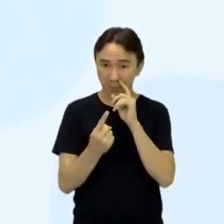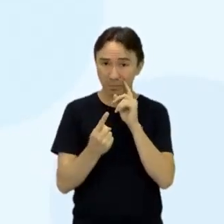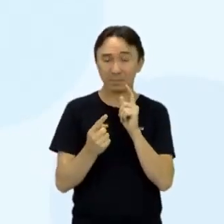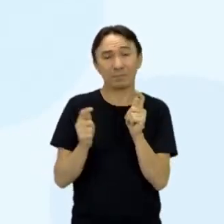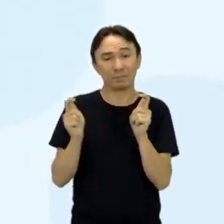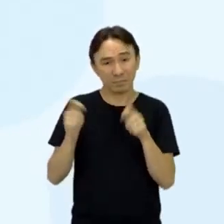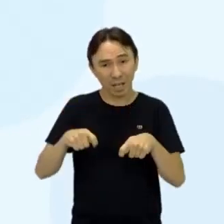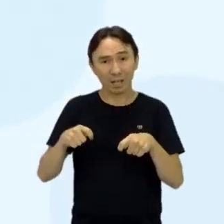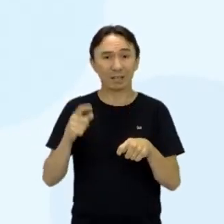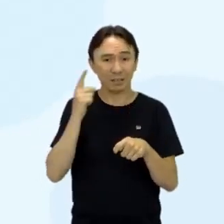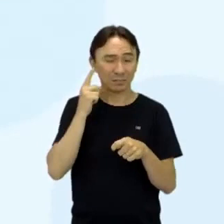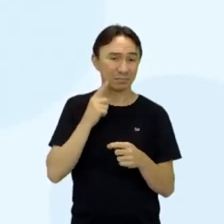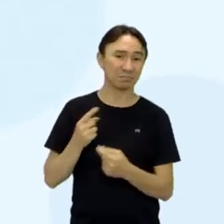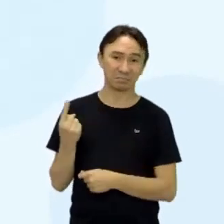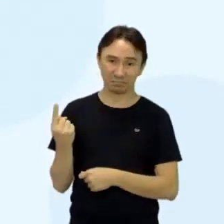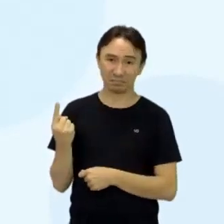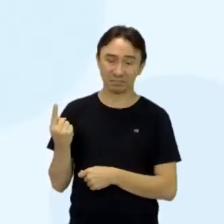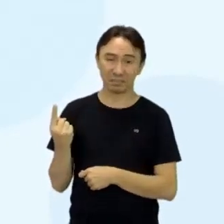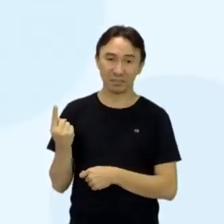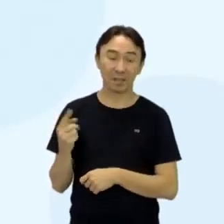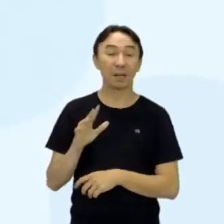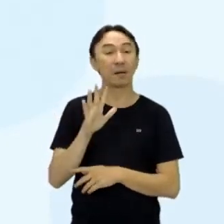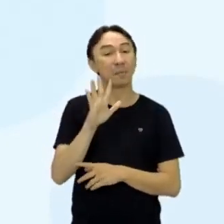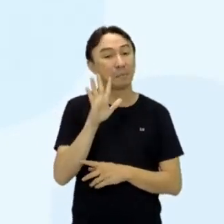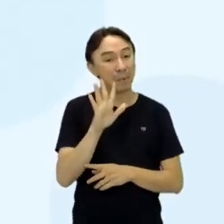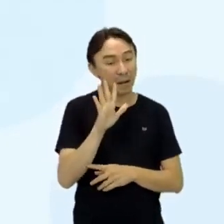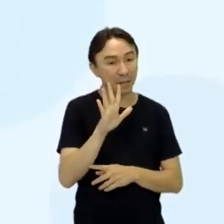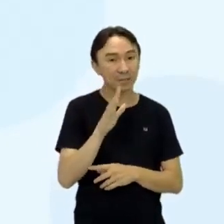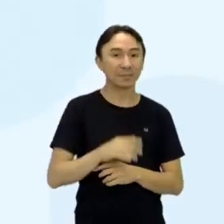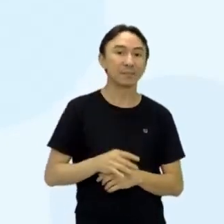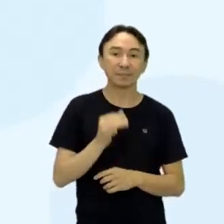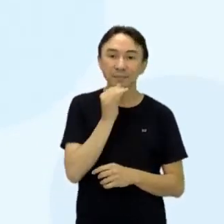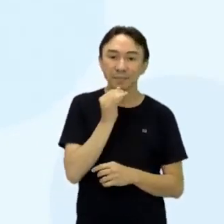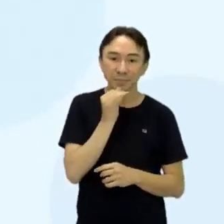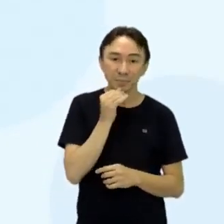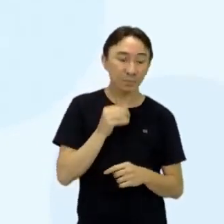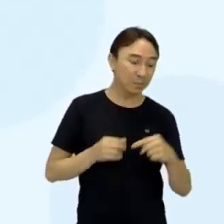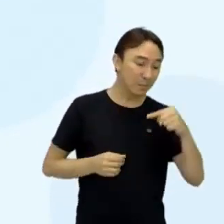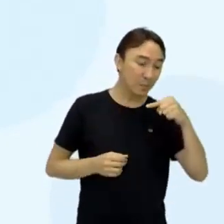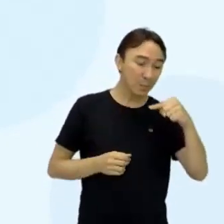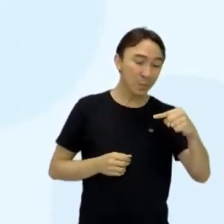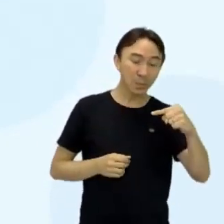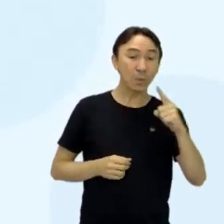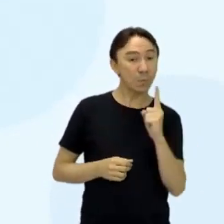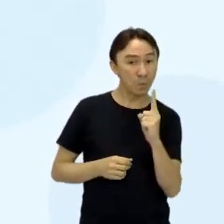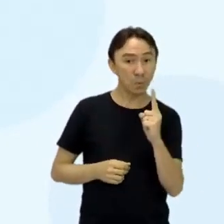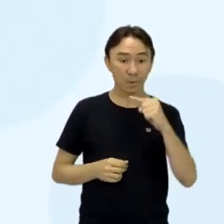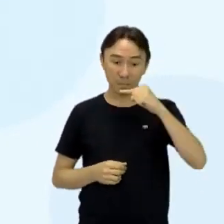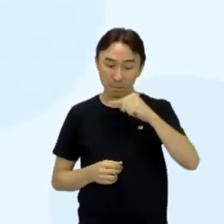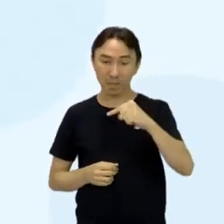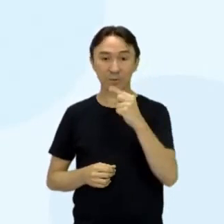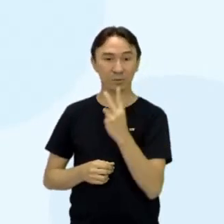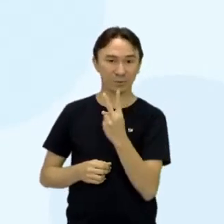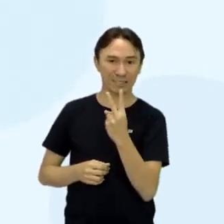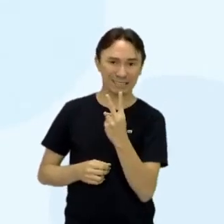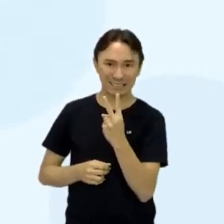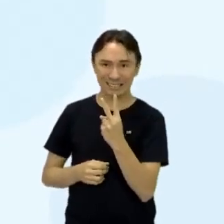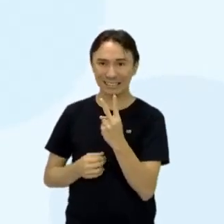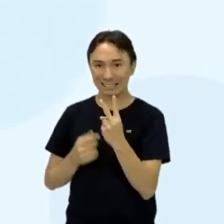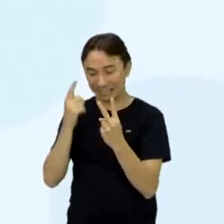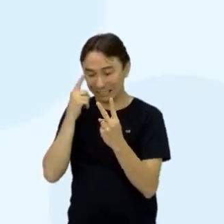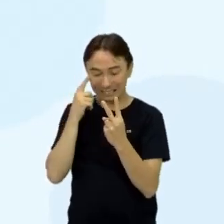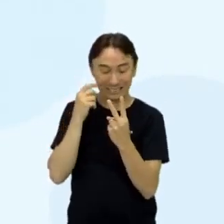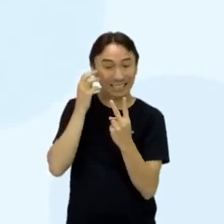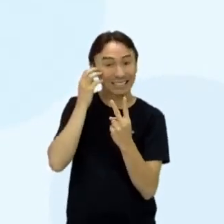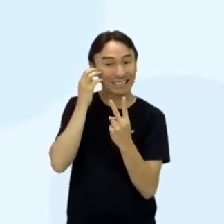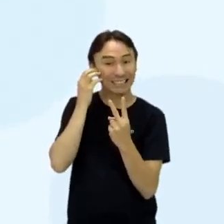né? 2 tira 1, fica 1. Só que quando a gente faz o inverso, ó, 1 menos 2, pronto, né? Que será que é isso aqui?